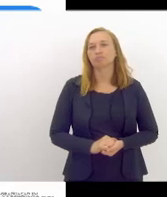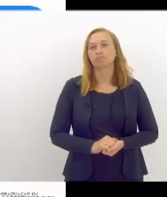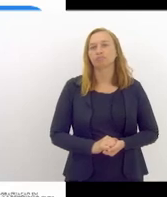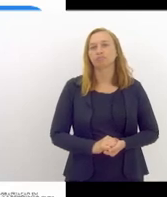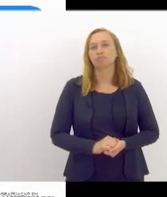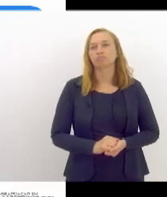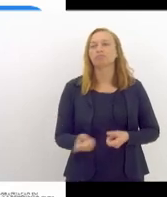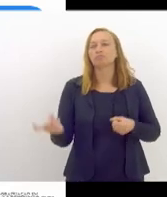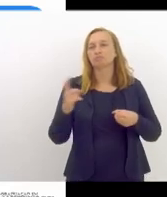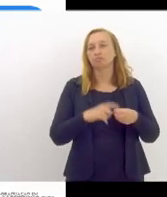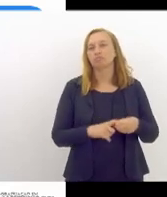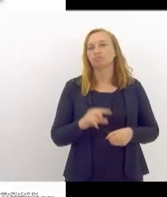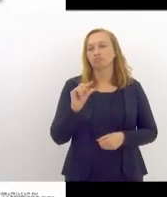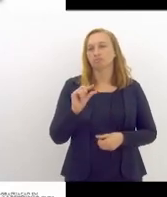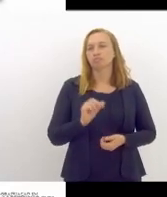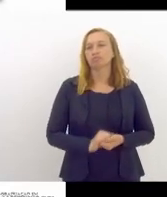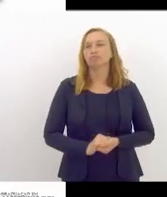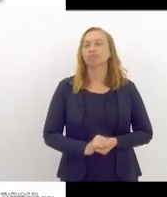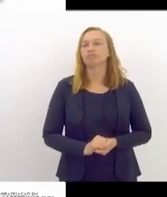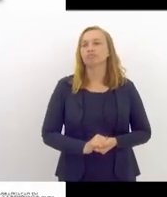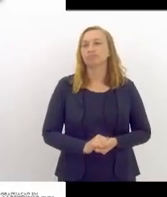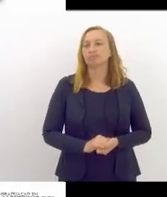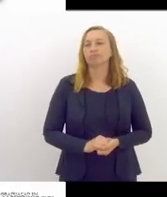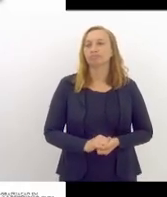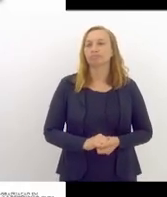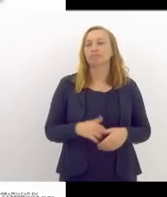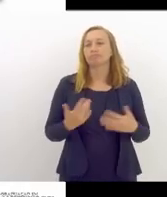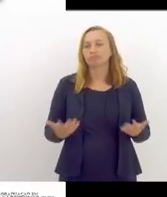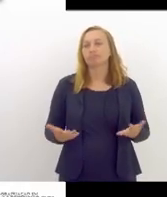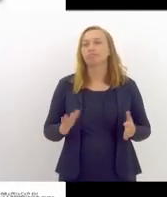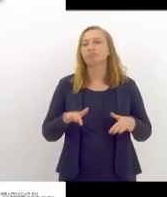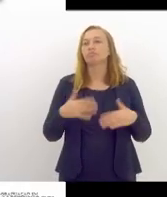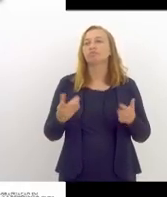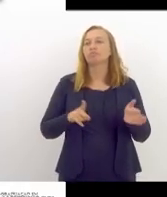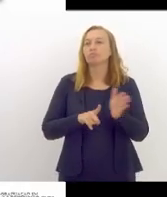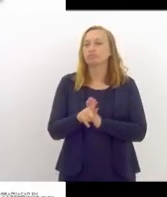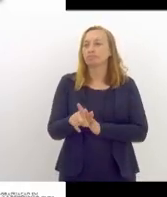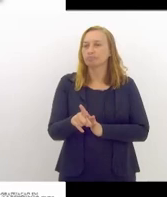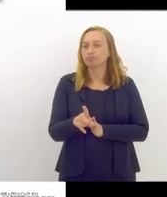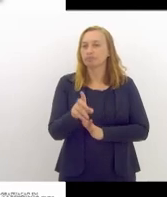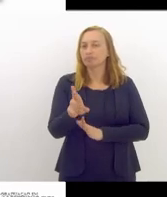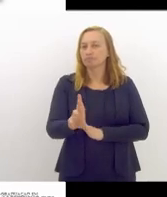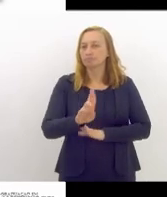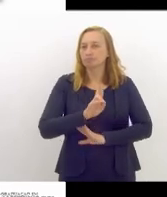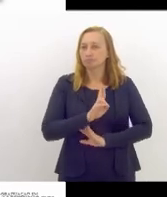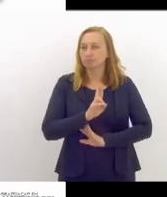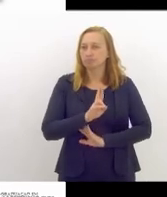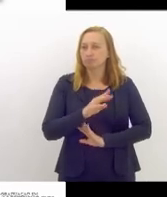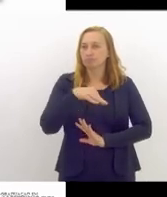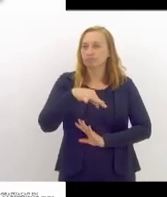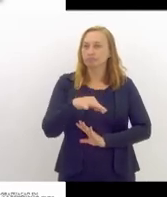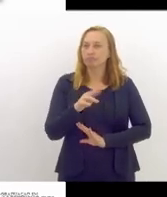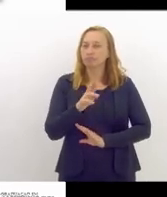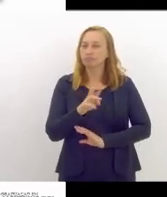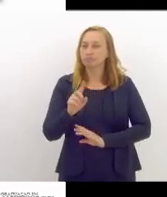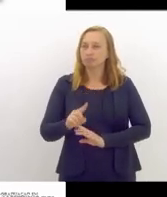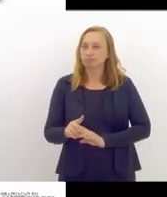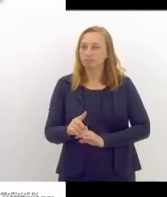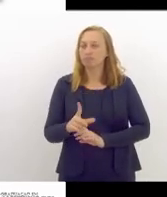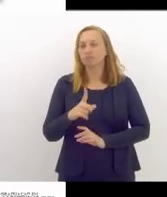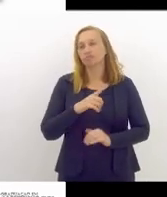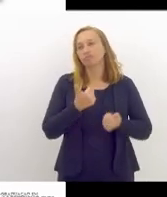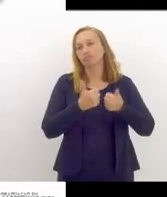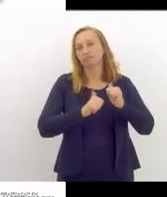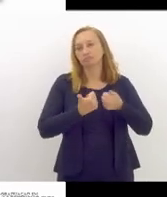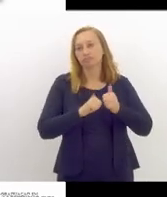Volta para mim por favor Então qual é a pergunta que a gente responde com a matriz de insumo um produto né Se tiver uma